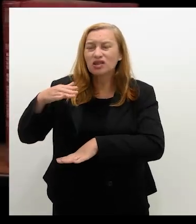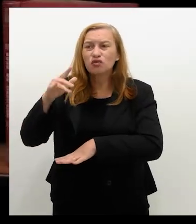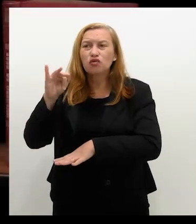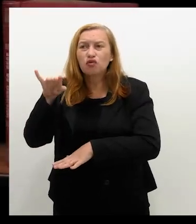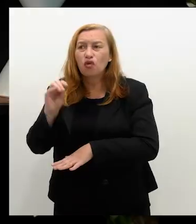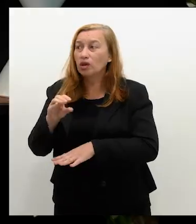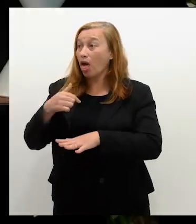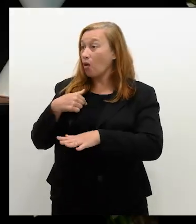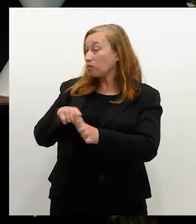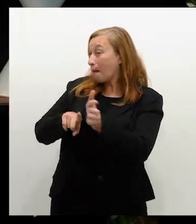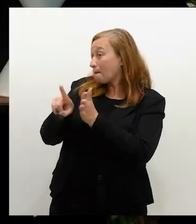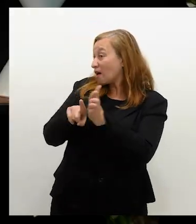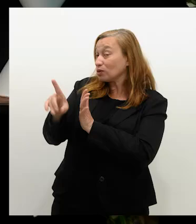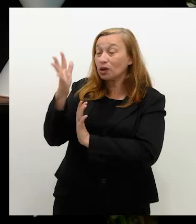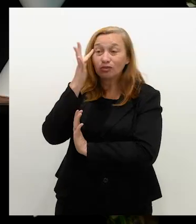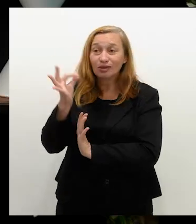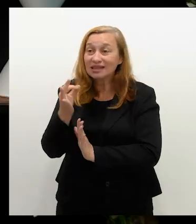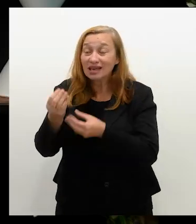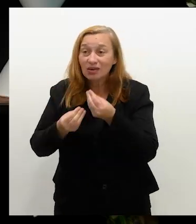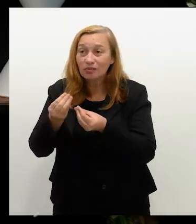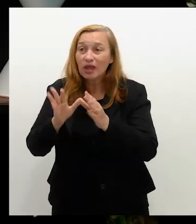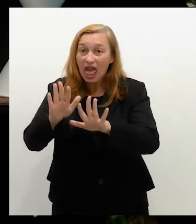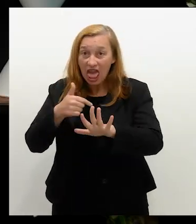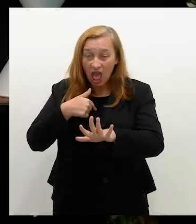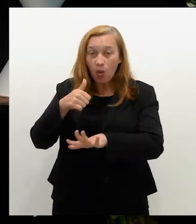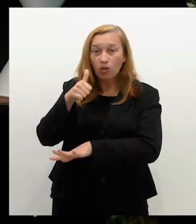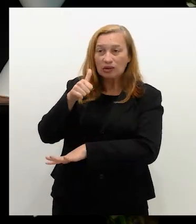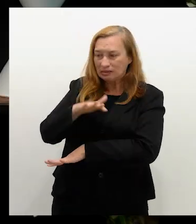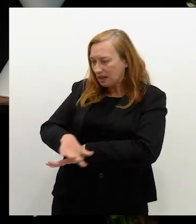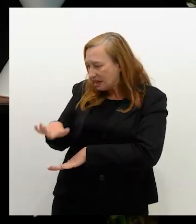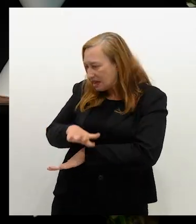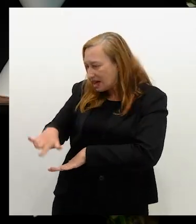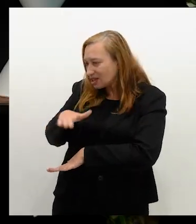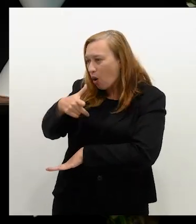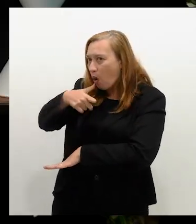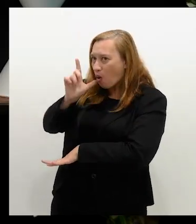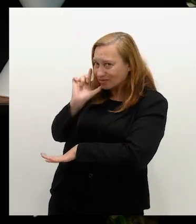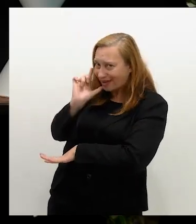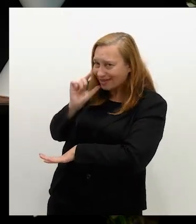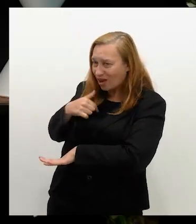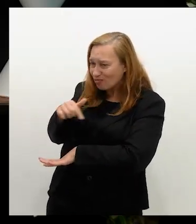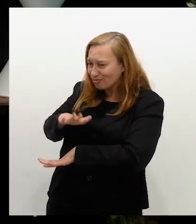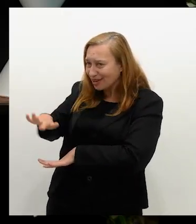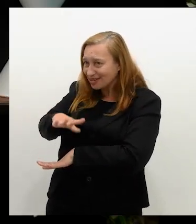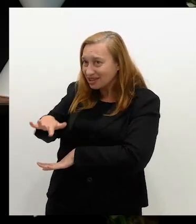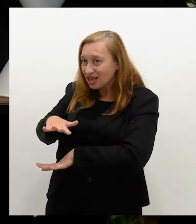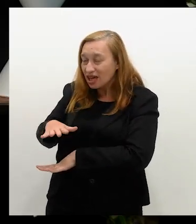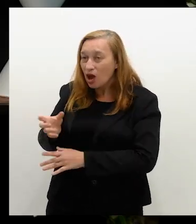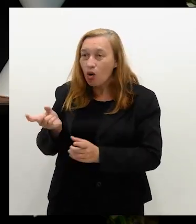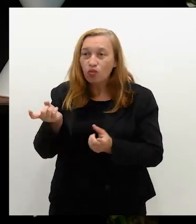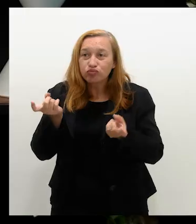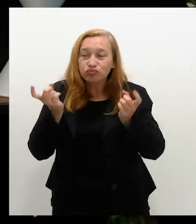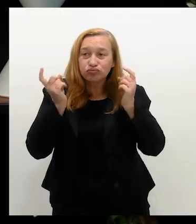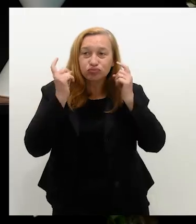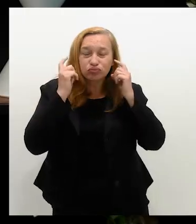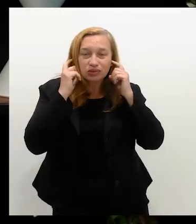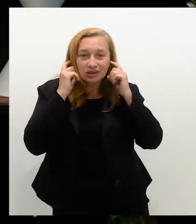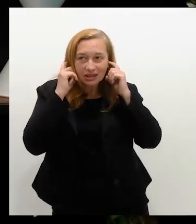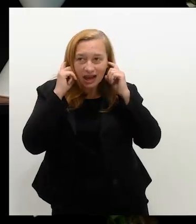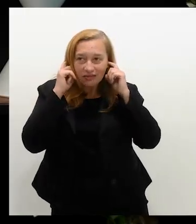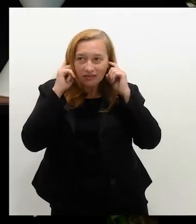tô com tanta pergunta que eu não tô nem me aguentando. Porque eu, quando era menina, ontem, eu usava um headphone que